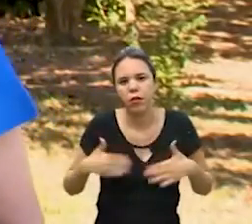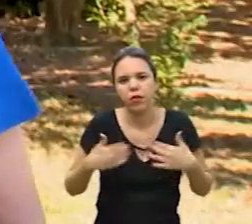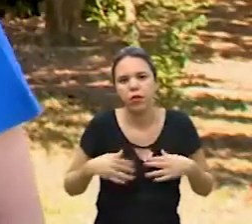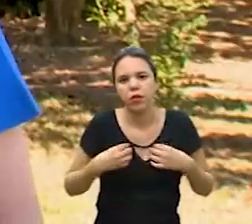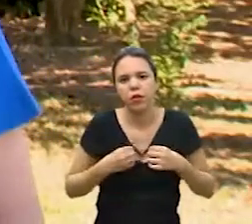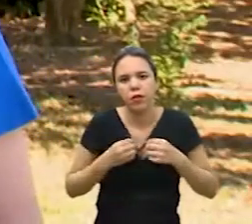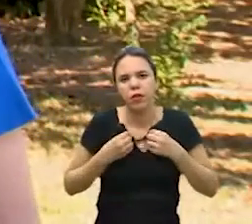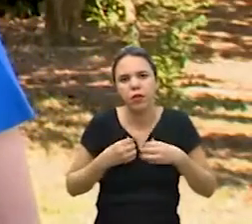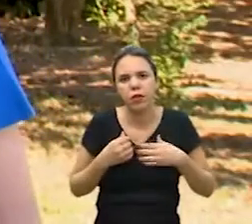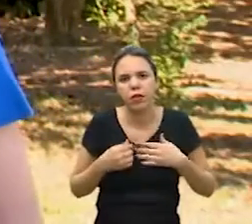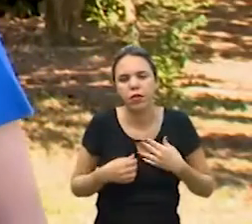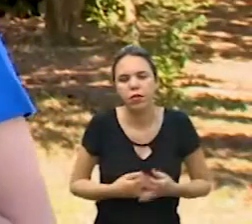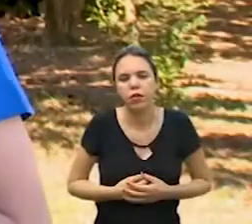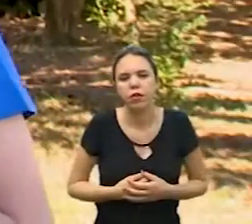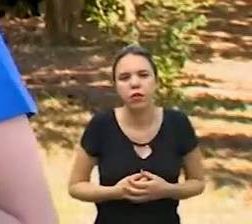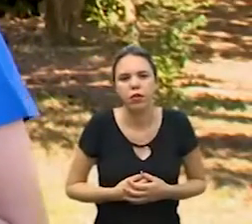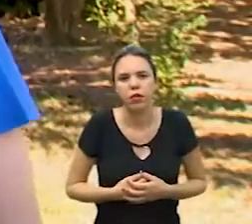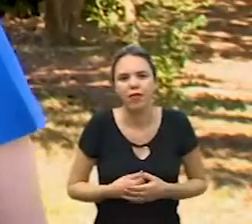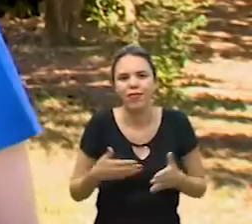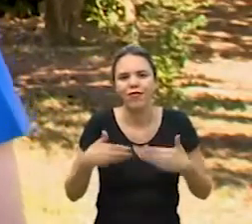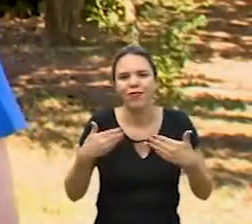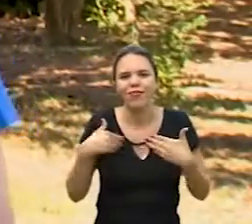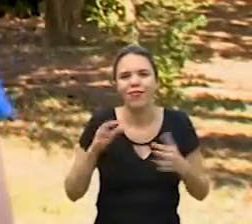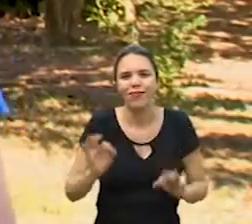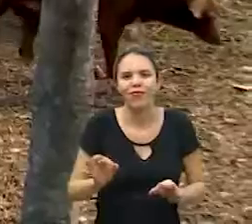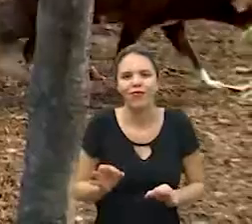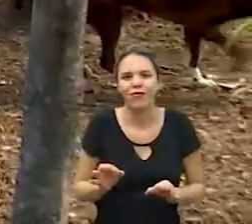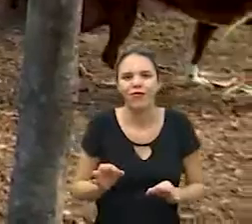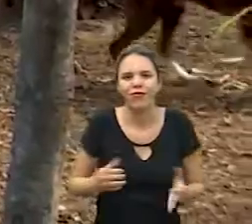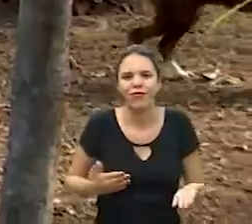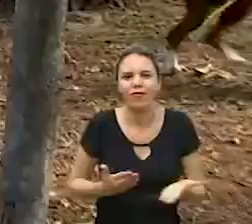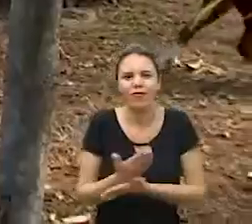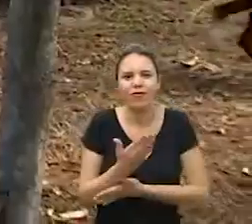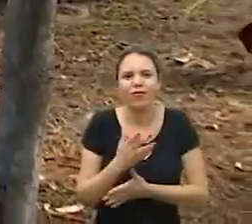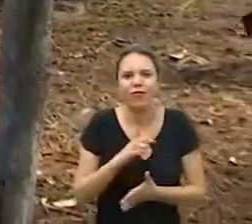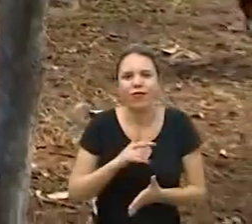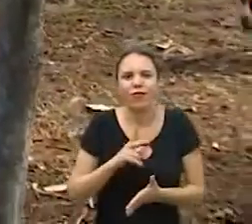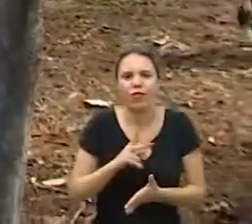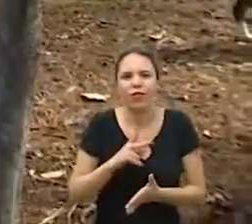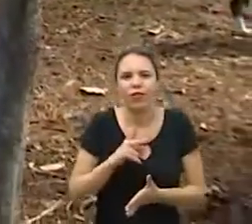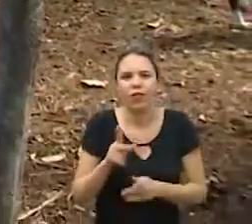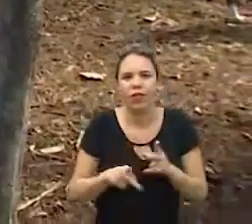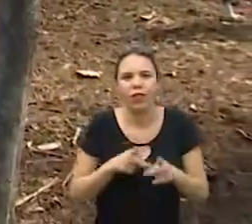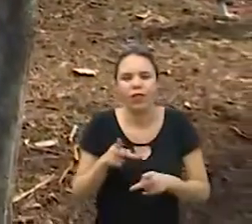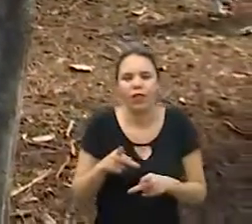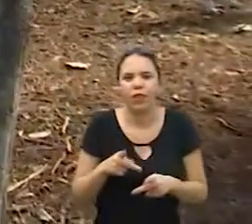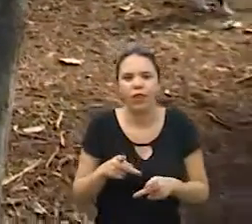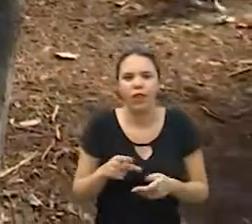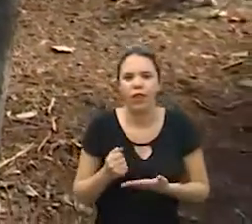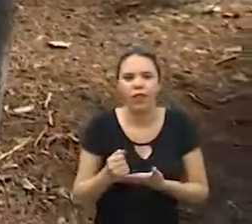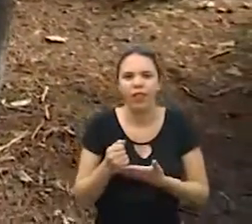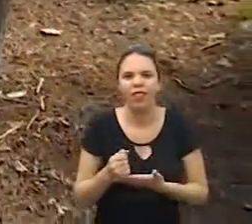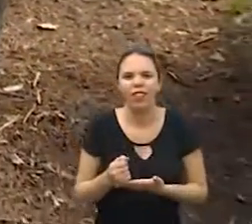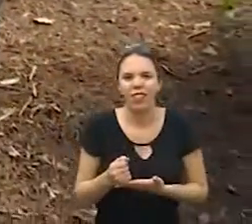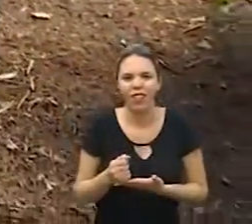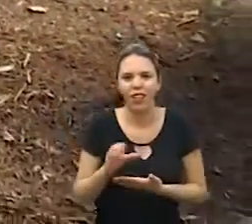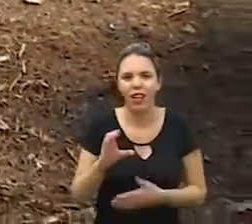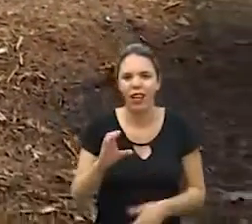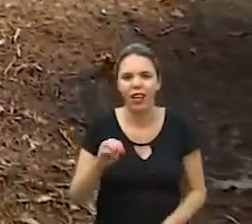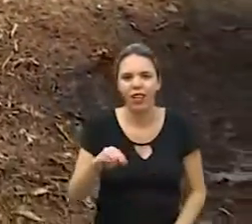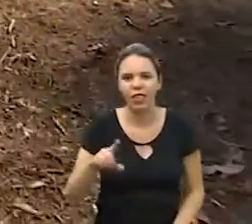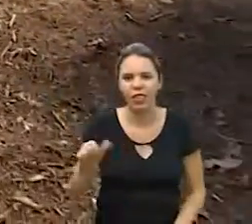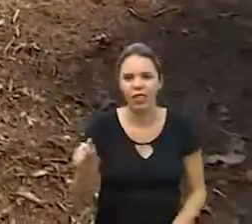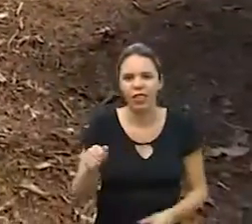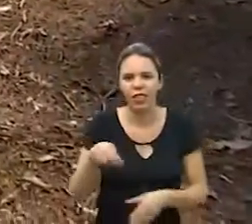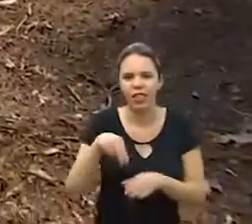está sossegado, né? E então a gente fica contente quando dá certo. Deu tão certo que tem aqueles que até folgam. Olha só a